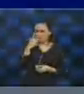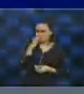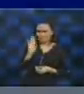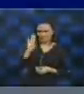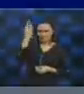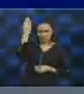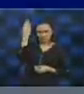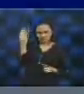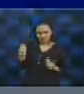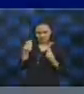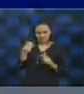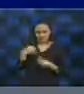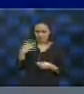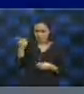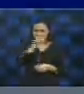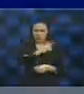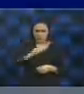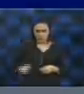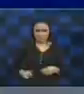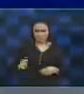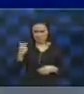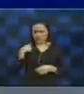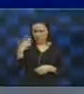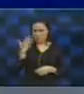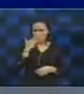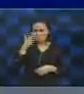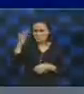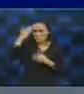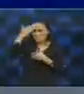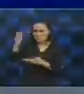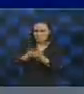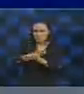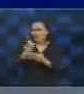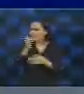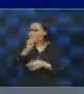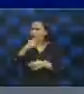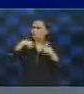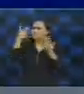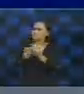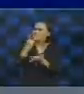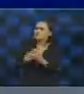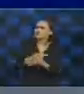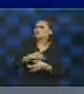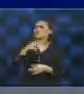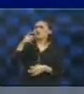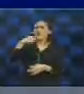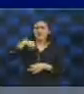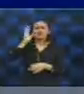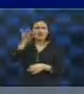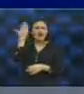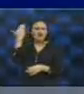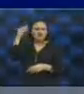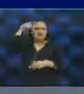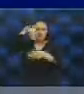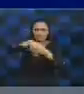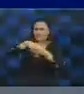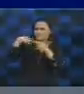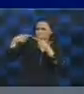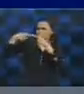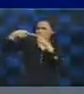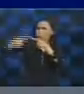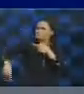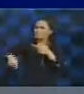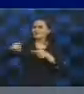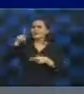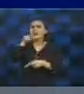dever de gratidão ao governador, pelo contrário, eu fui sempre deputado de oposição ao governador, fui candidato contra o governador,